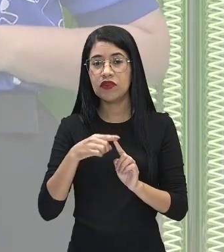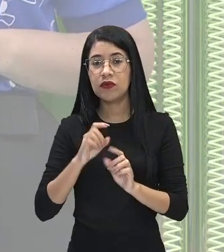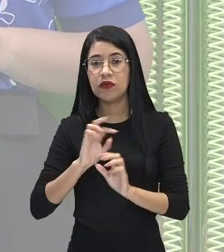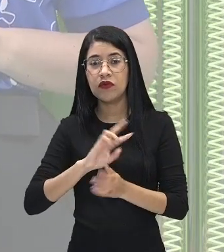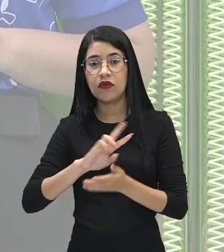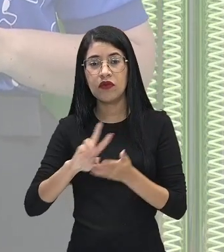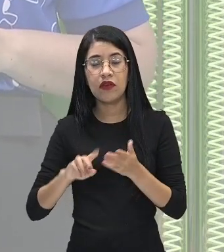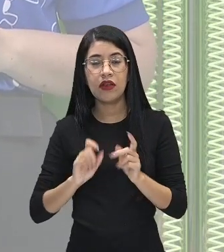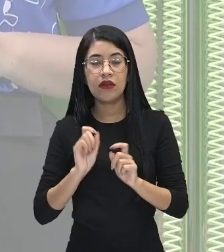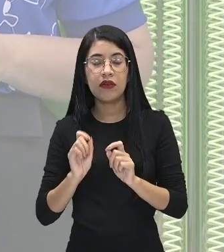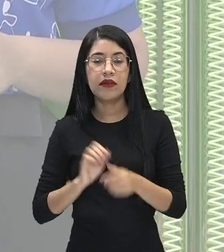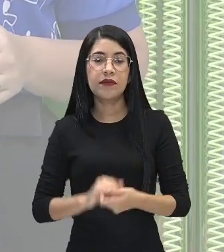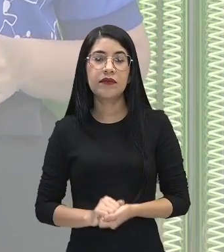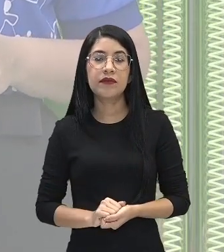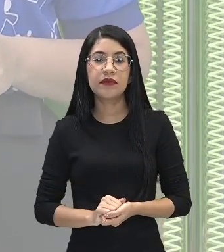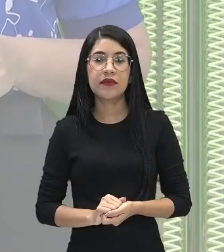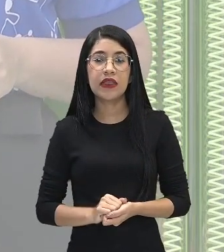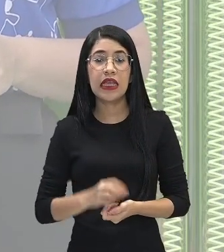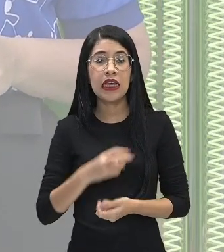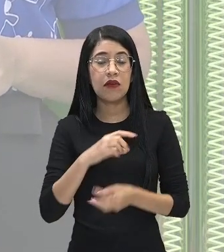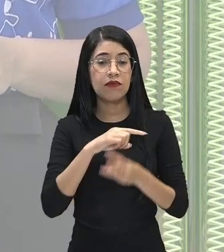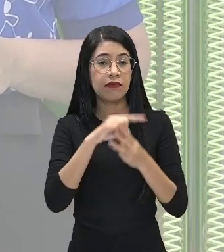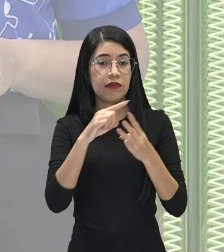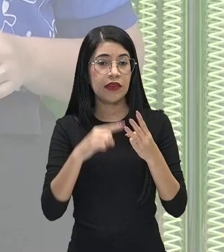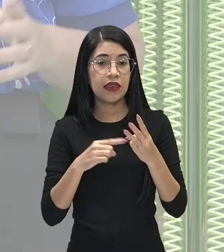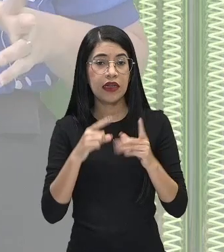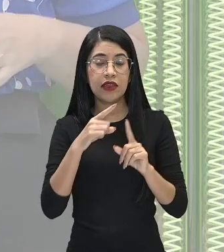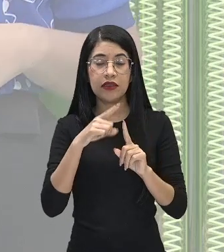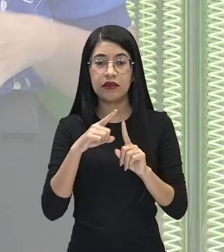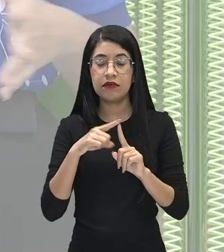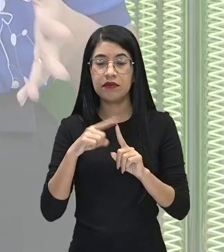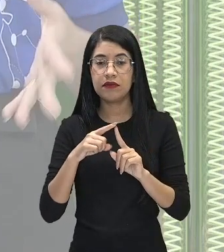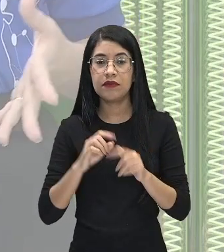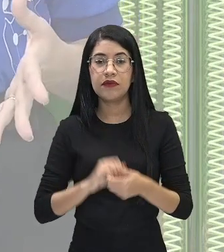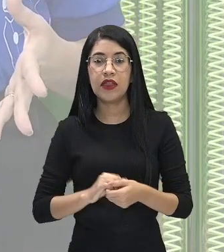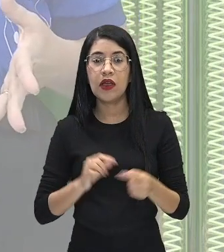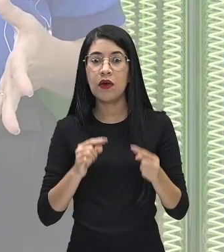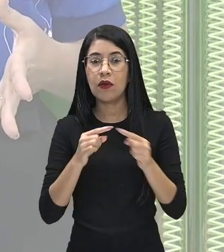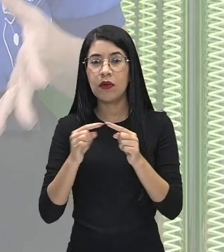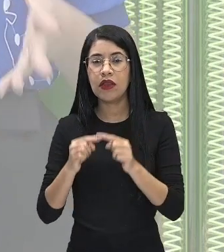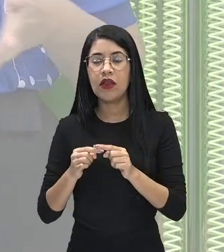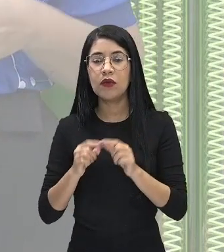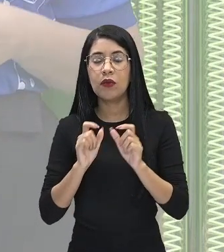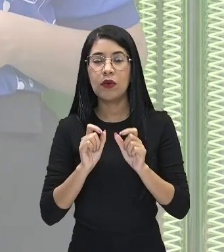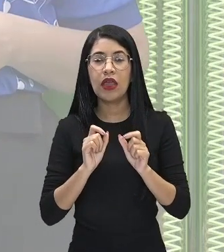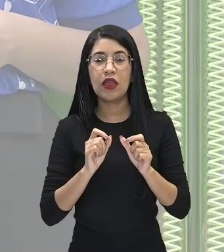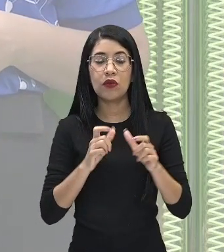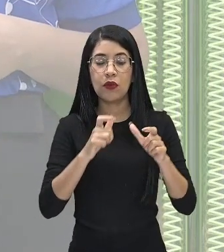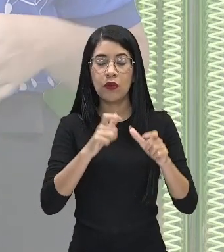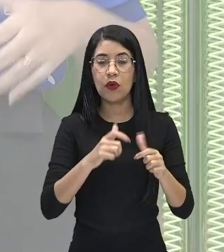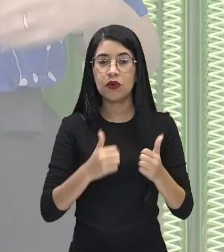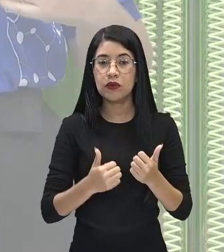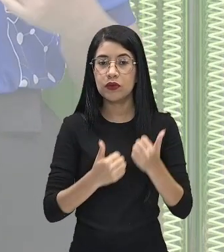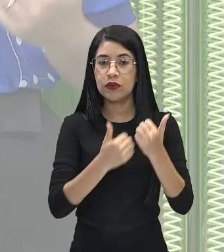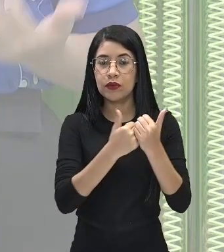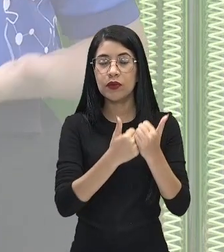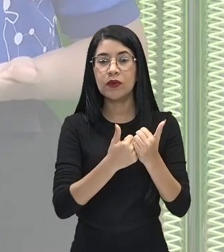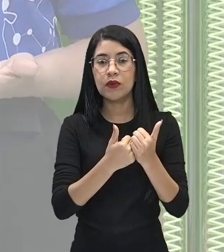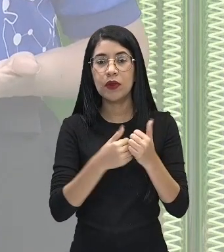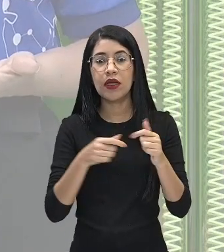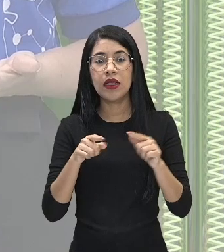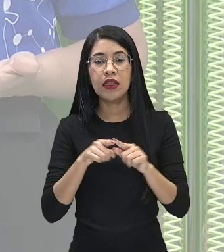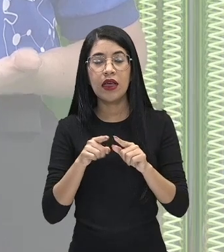as alavancas elas são classificadas em 3 tipos, tá? De acordo com as posições do ponto de apoio e